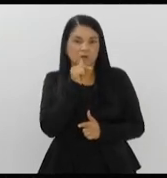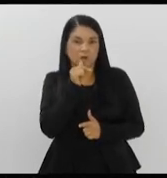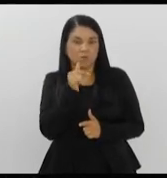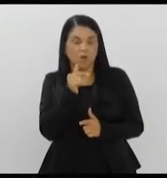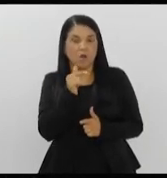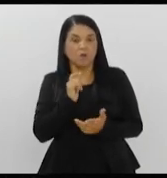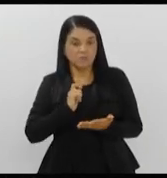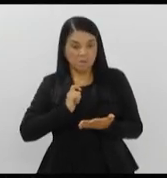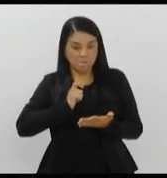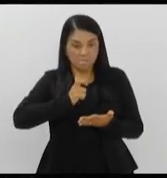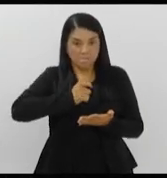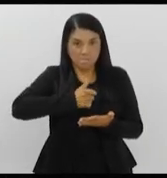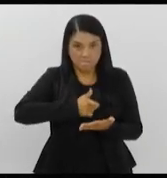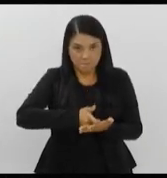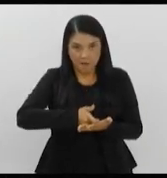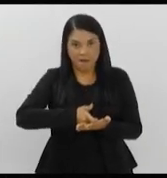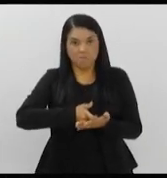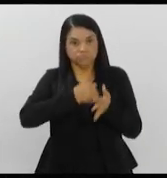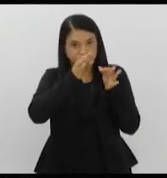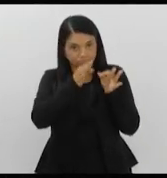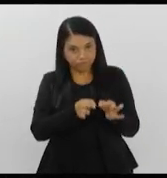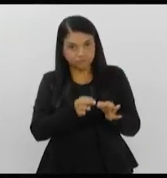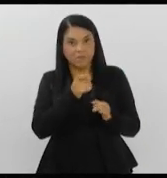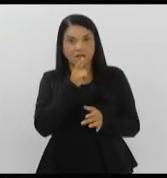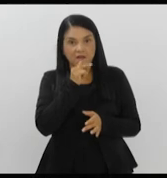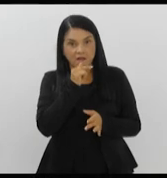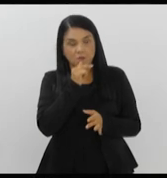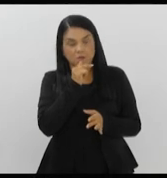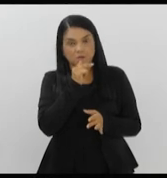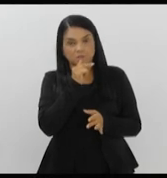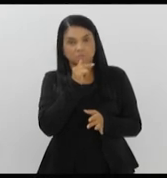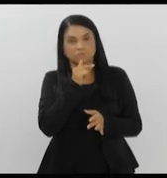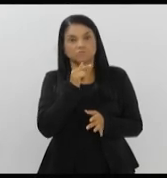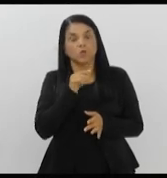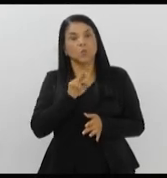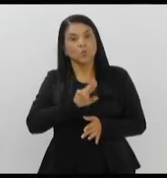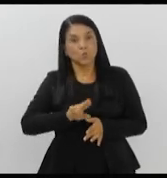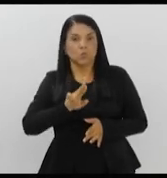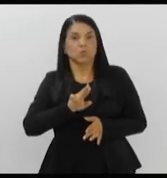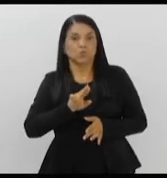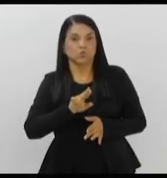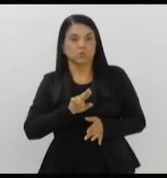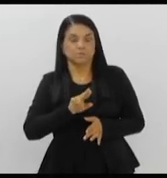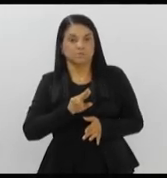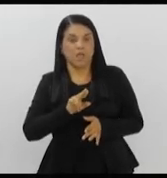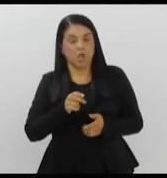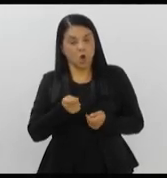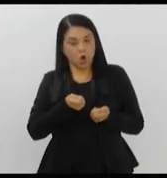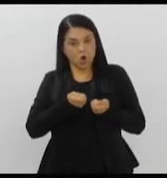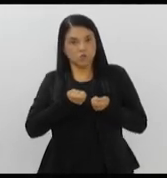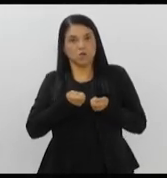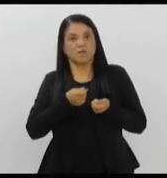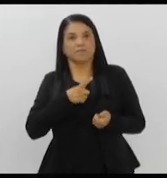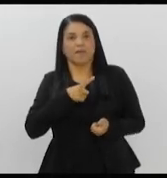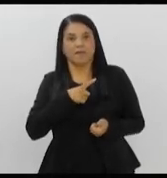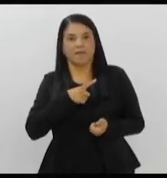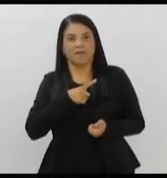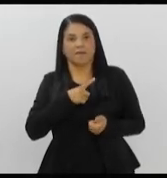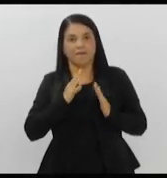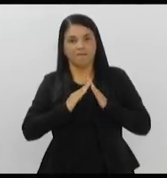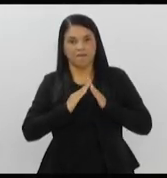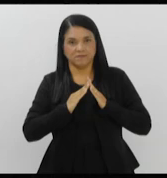ou pagasse exatamente por aquilo que ele consome. Agora, uma denúncia que é muito... E aí a